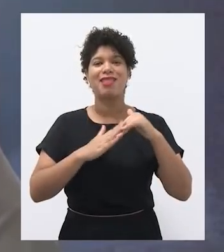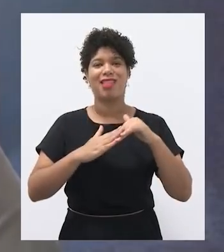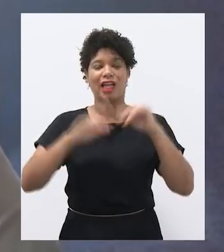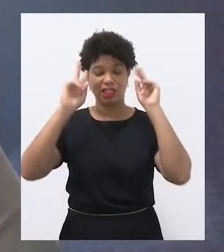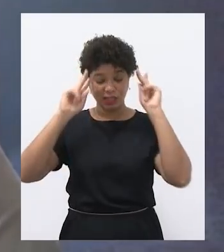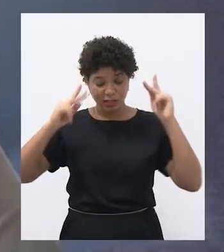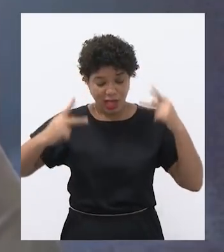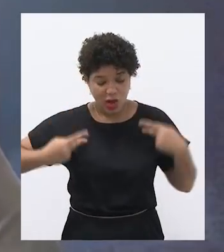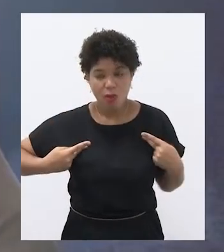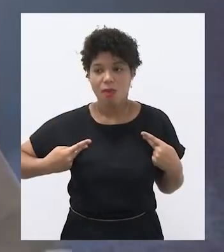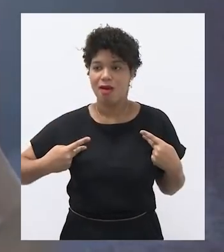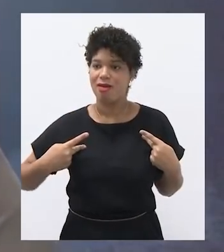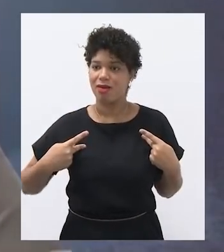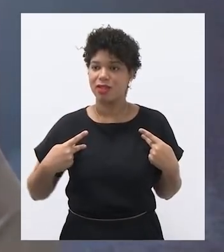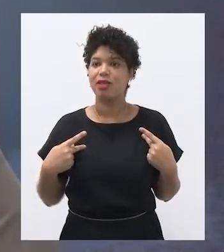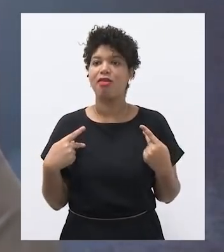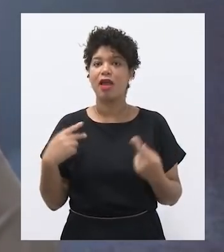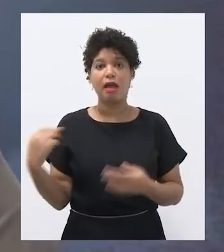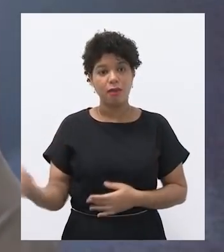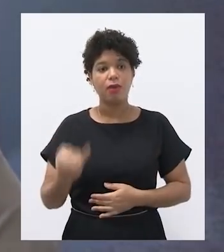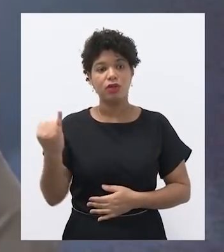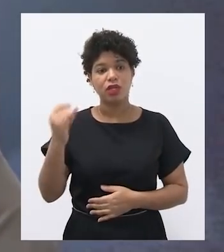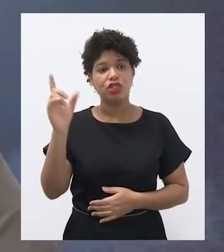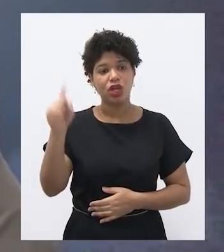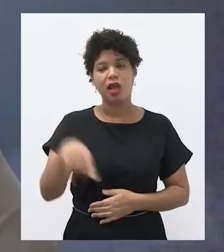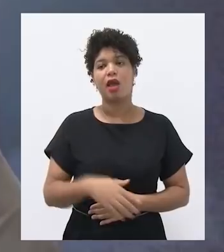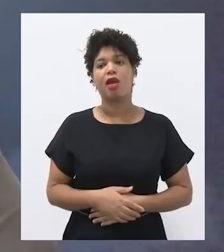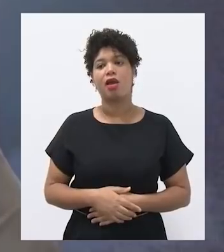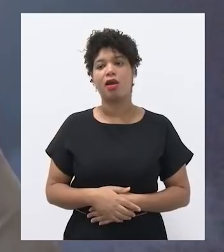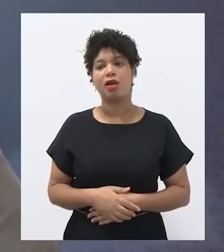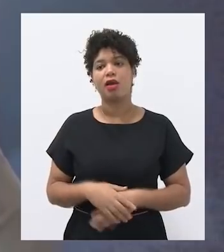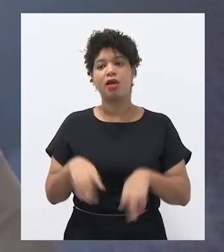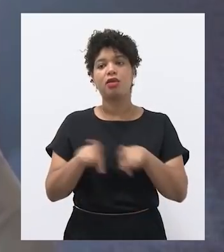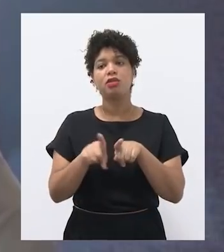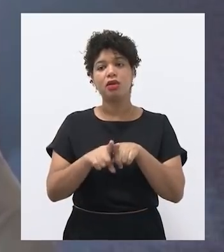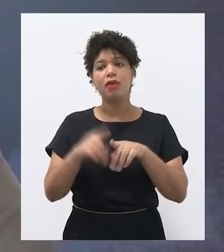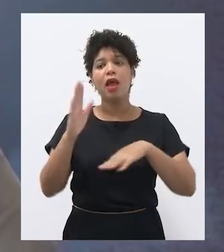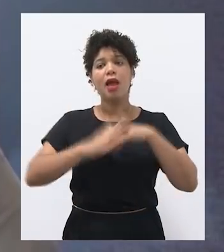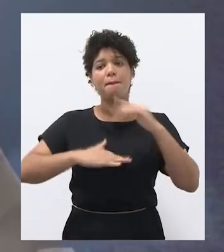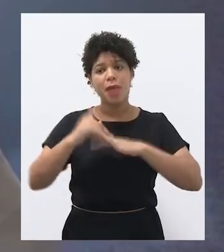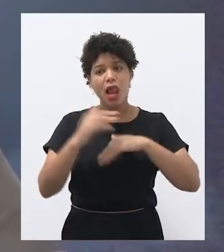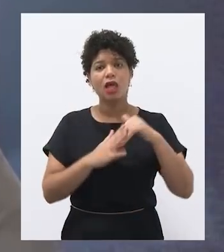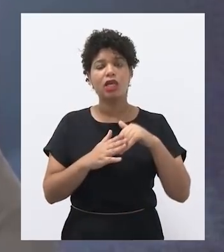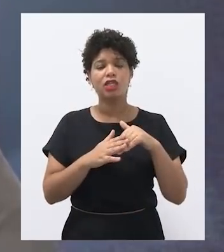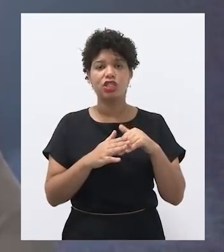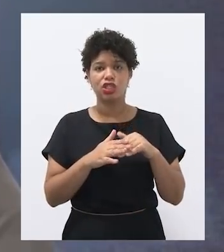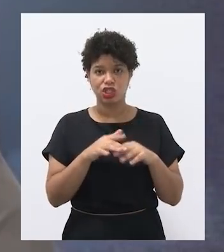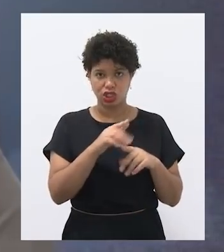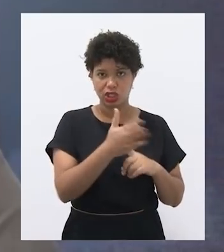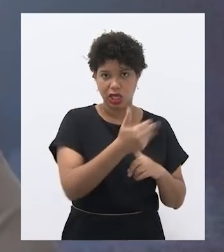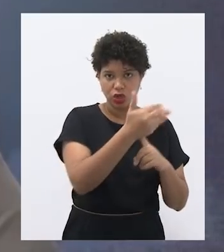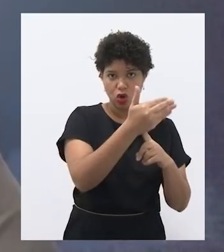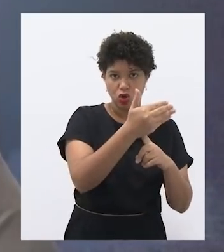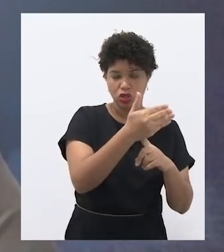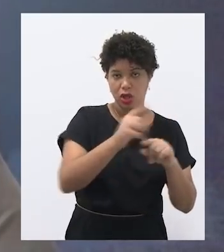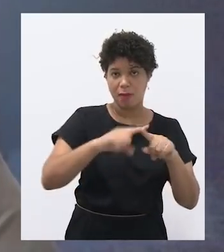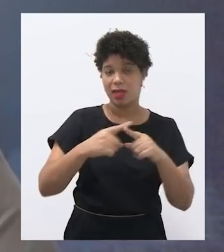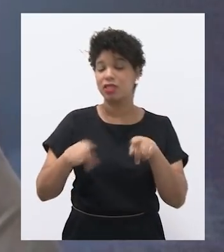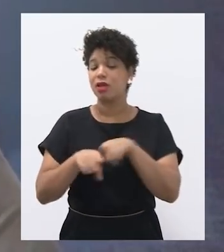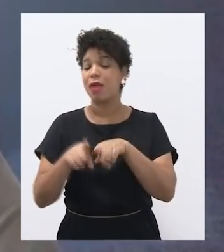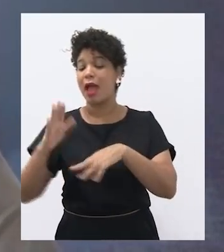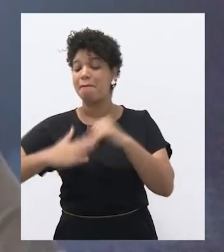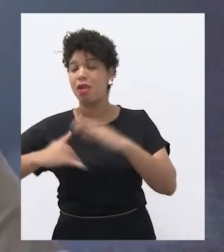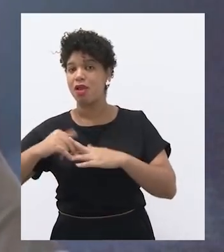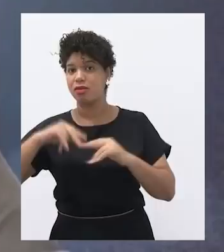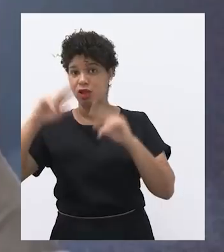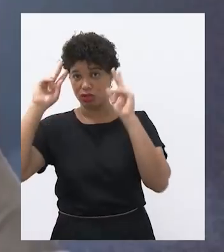humanas é tão ou mais importante do que falar sobre as habilidades tecnológicas, os recursos tecnológicos.